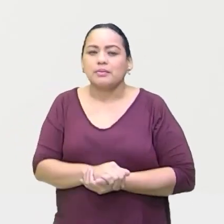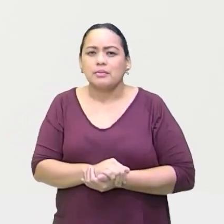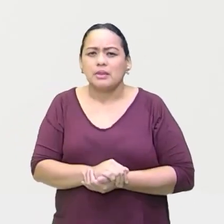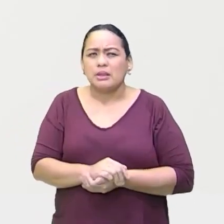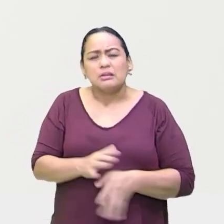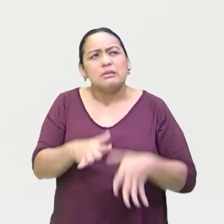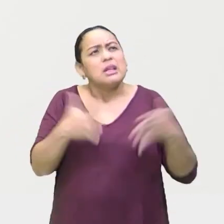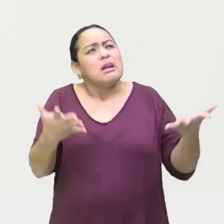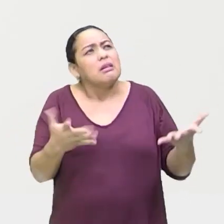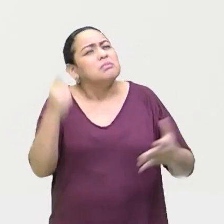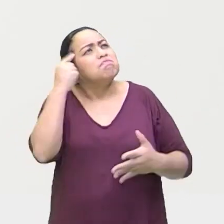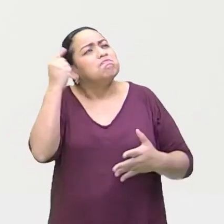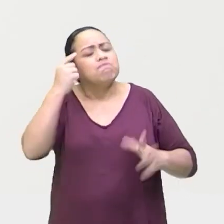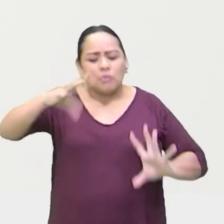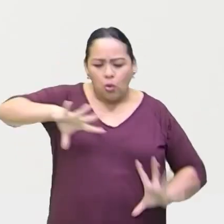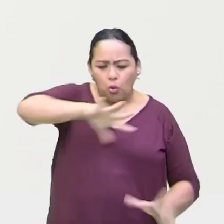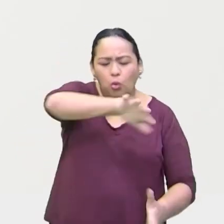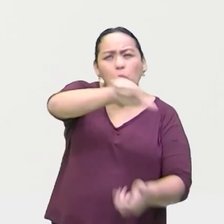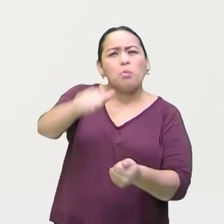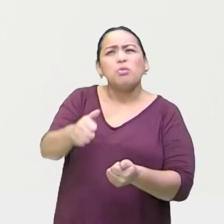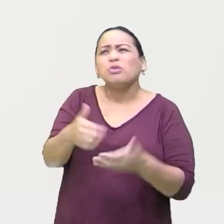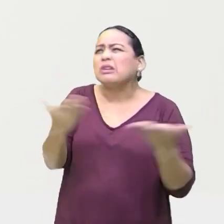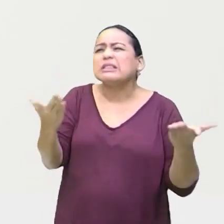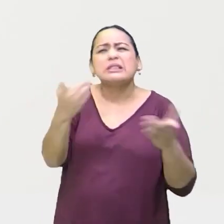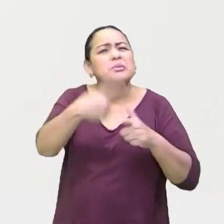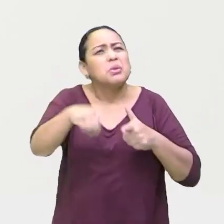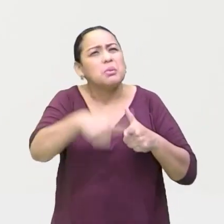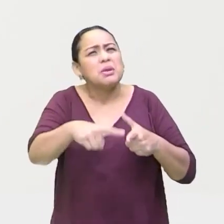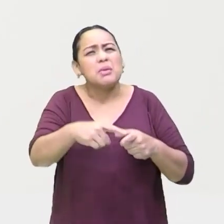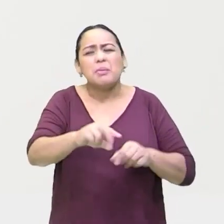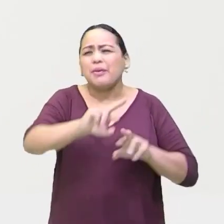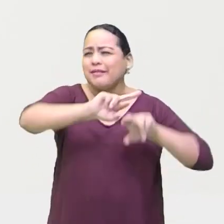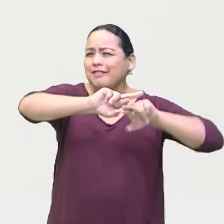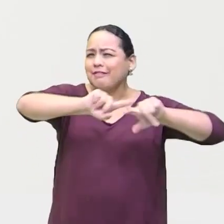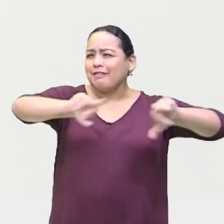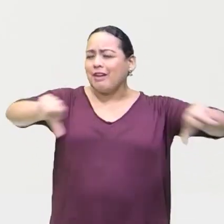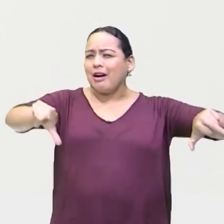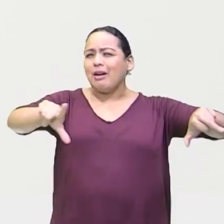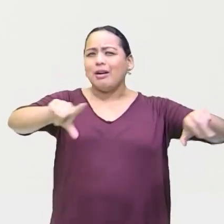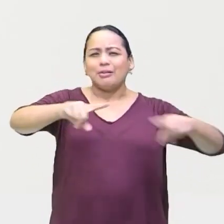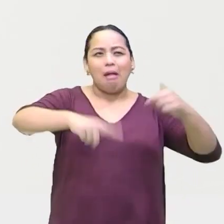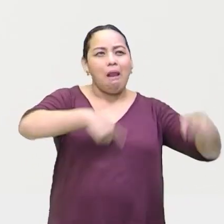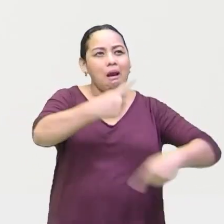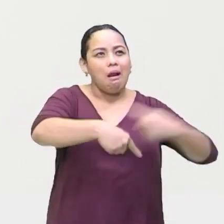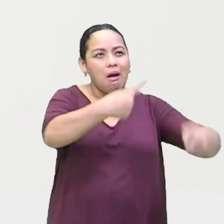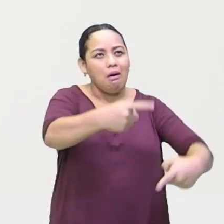Será que o mundo está desse jeito por ter muitos enrolões nessa vida?